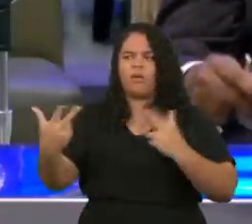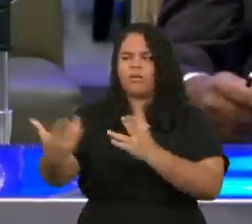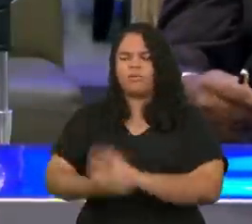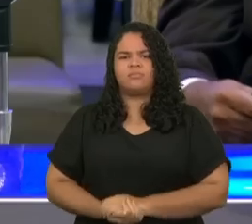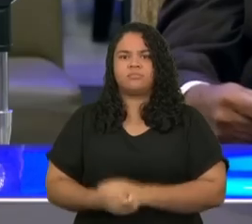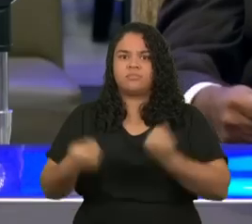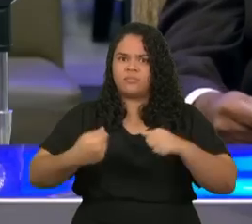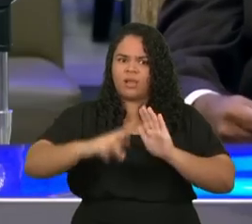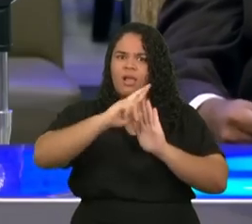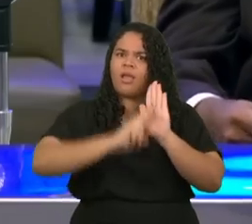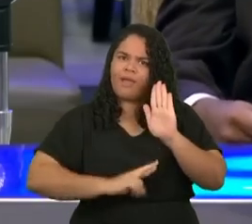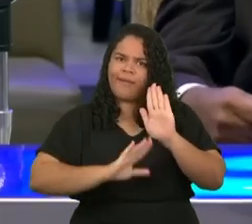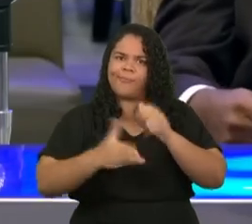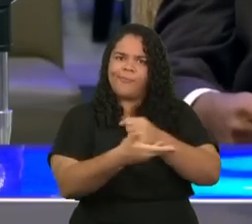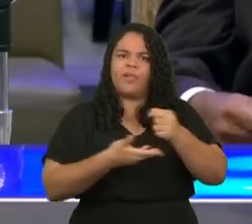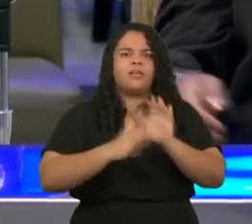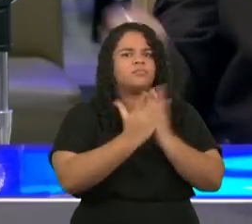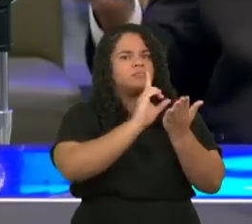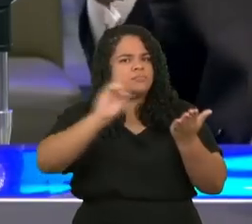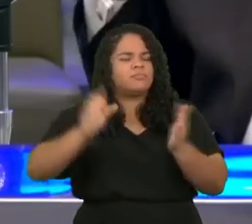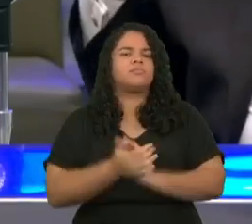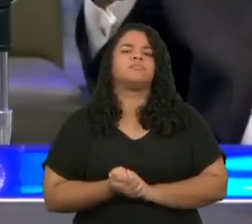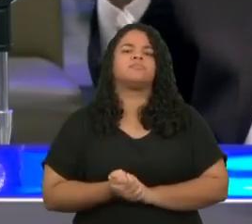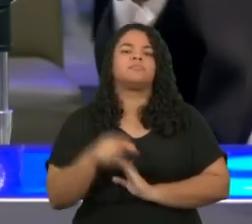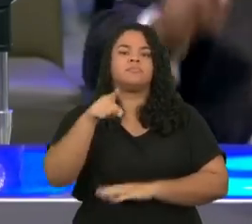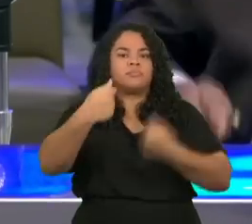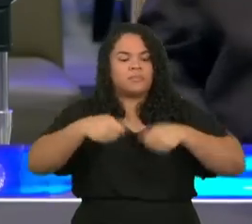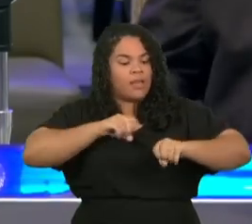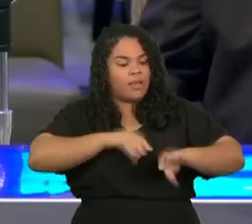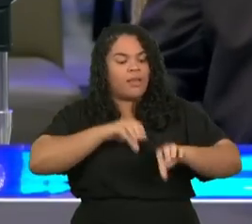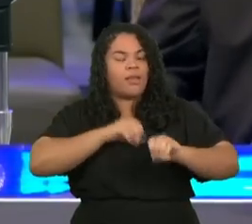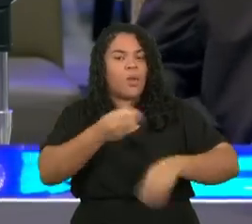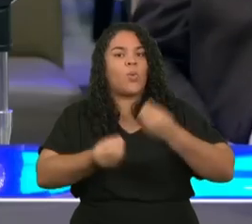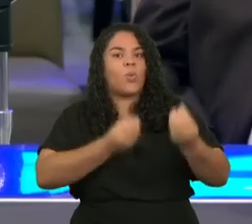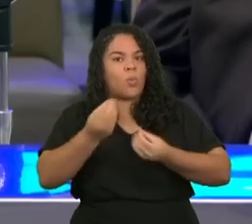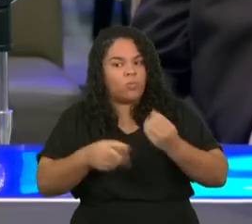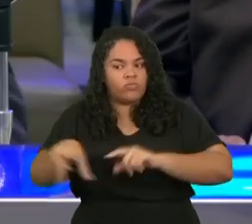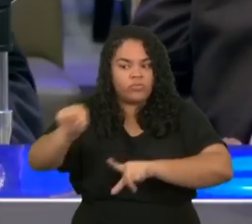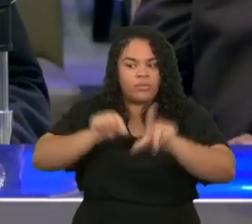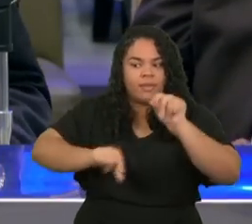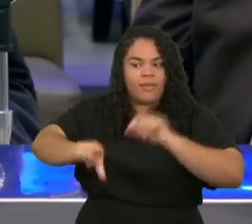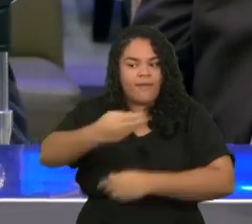que são prioritários para ser amigo do filho do crente